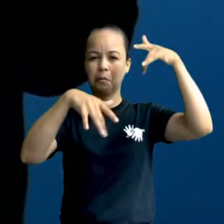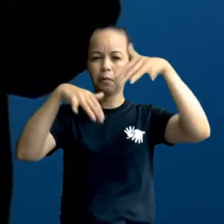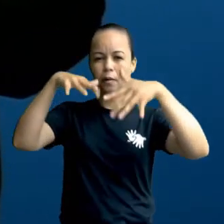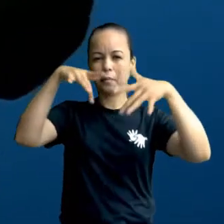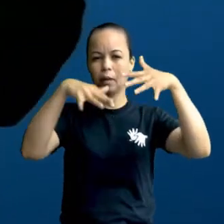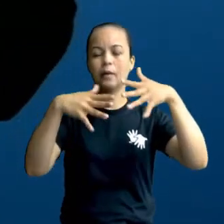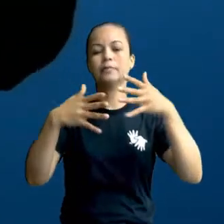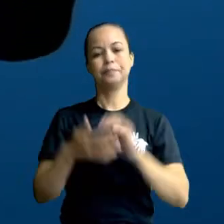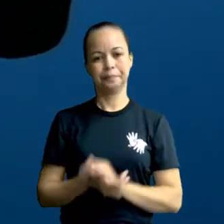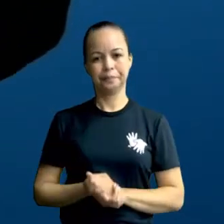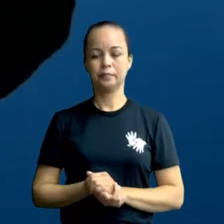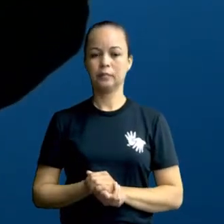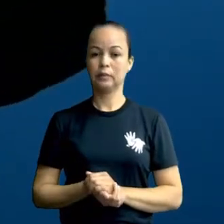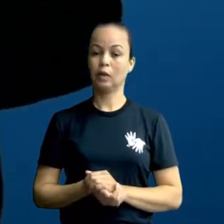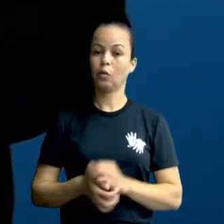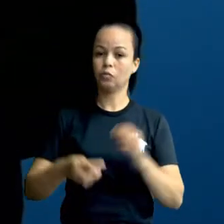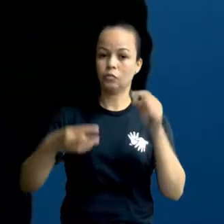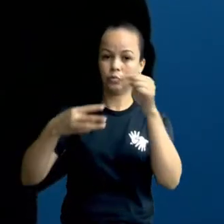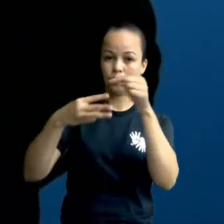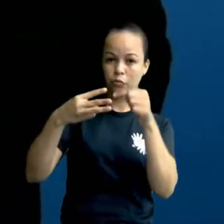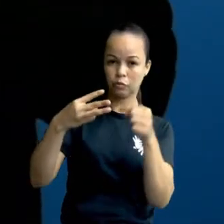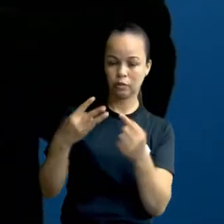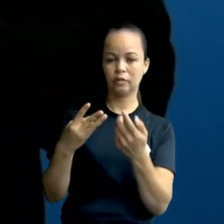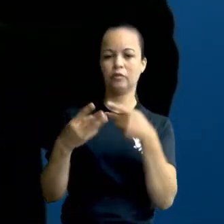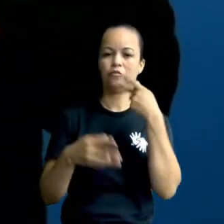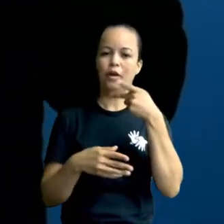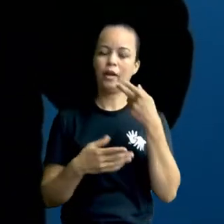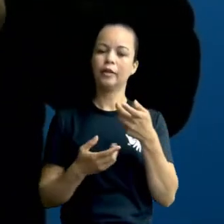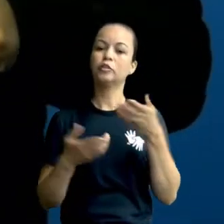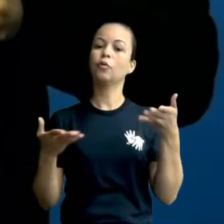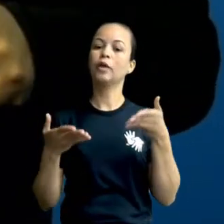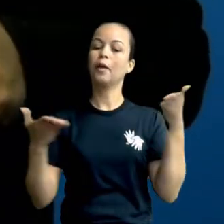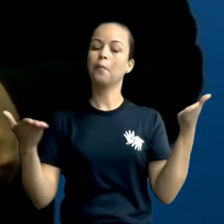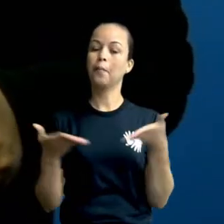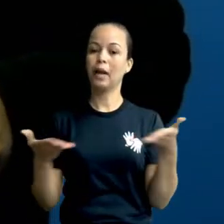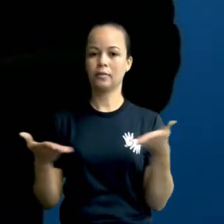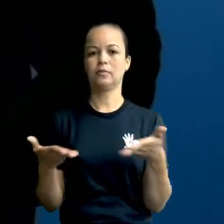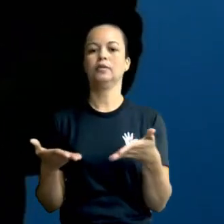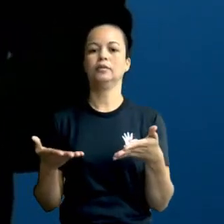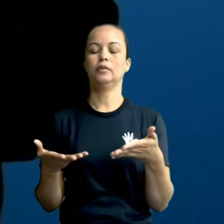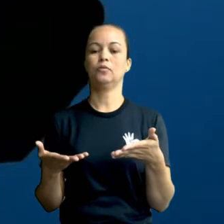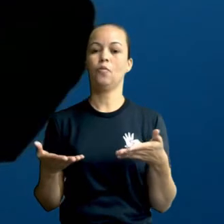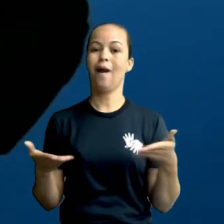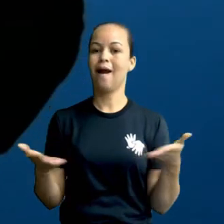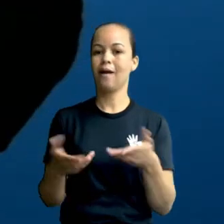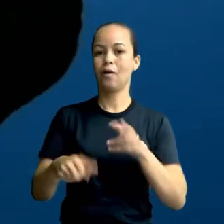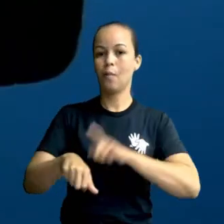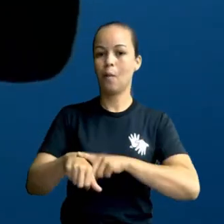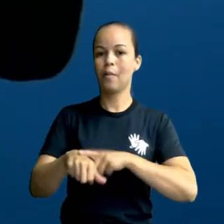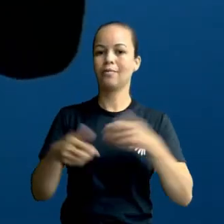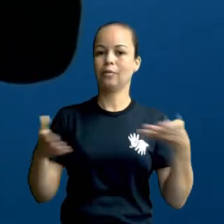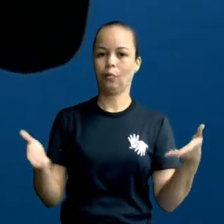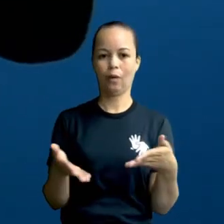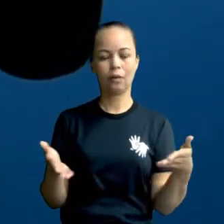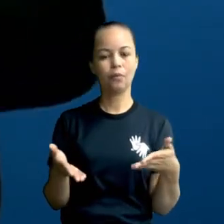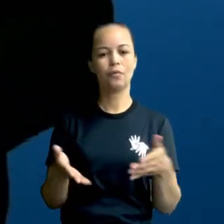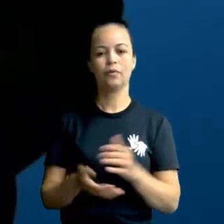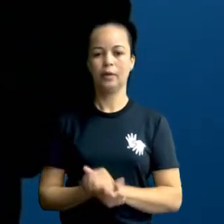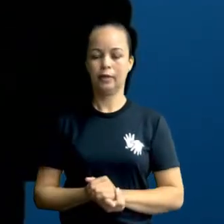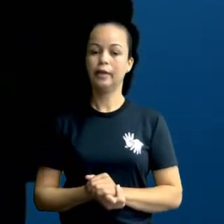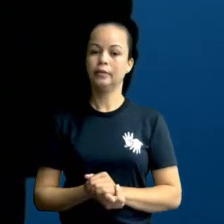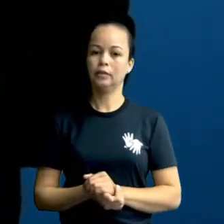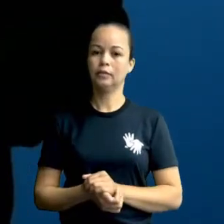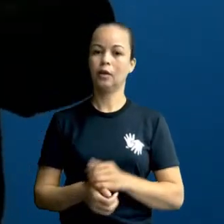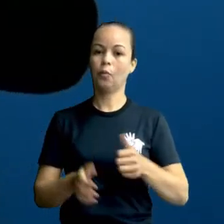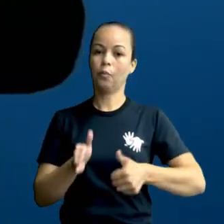essas frases que falei estão no presente, ou seja, no momento atual. Esse é o nosso primeiro